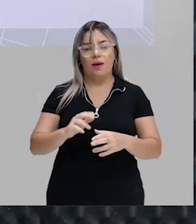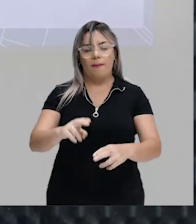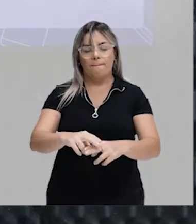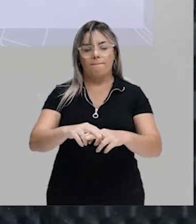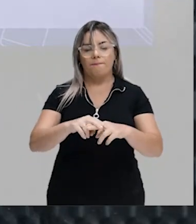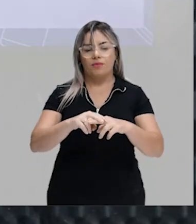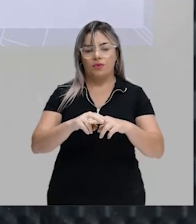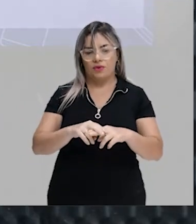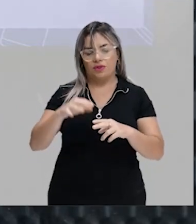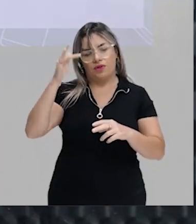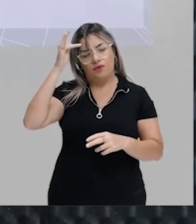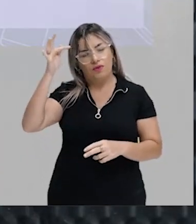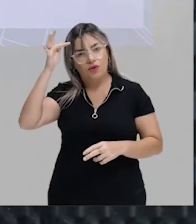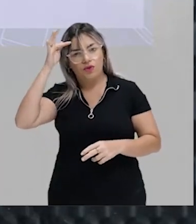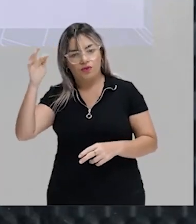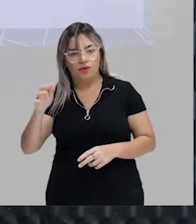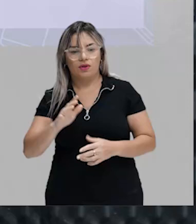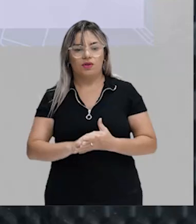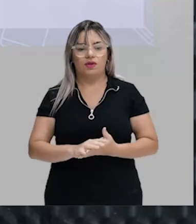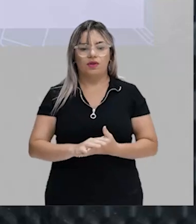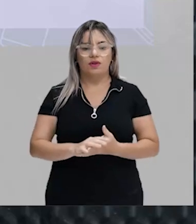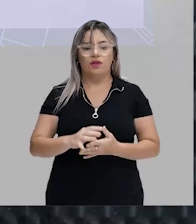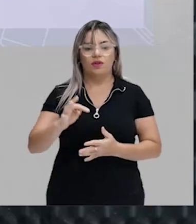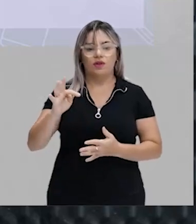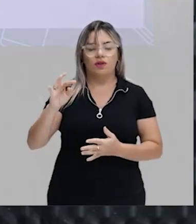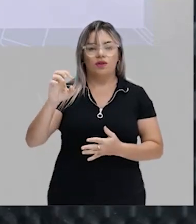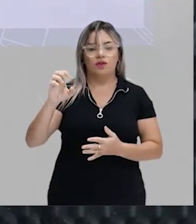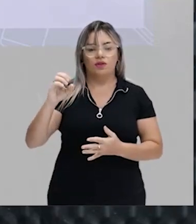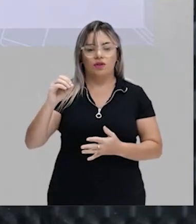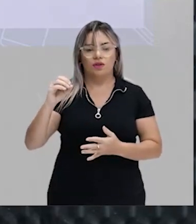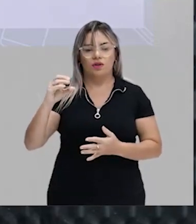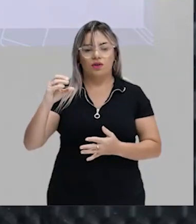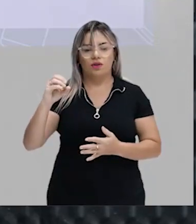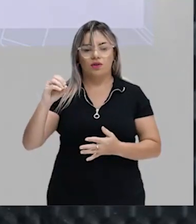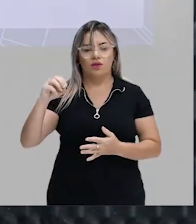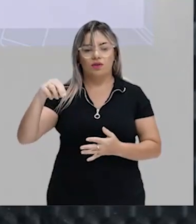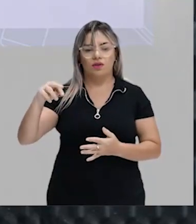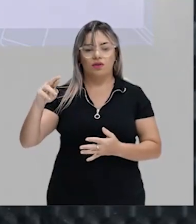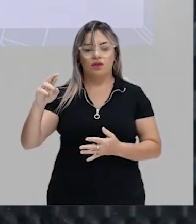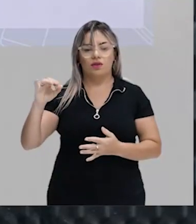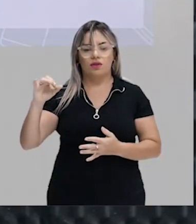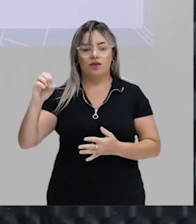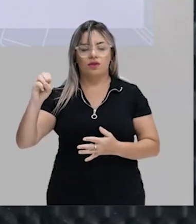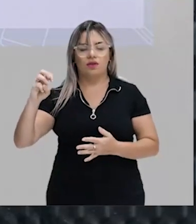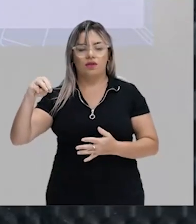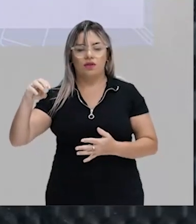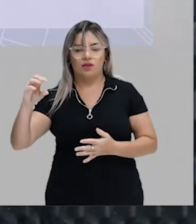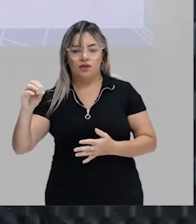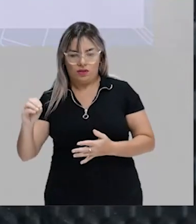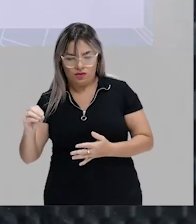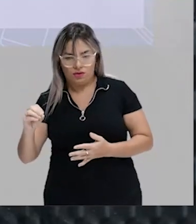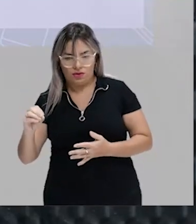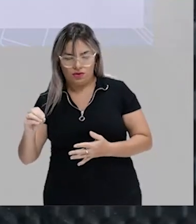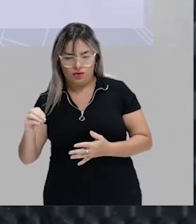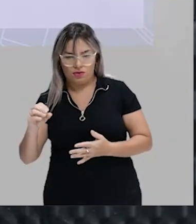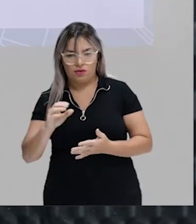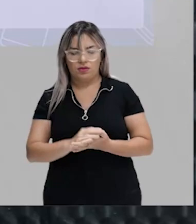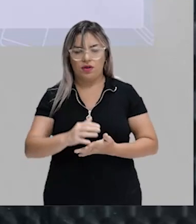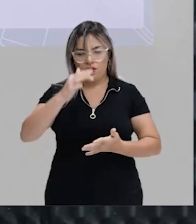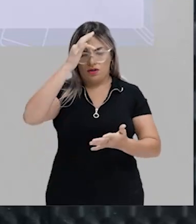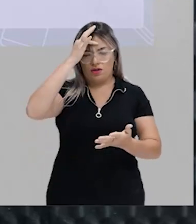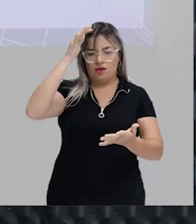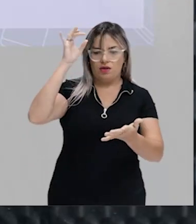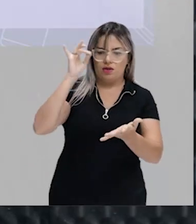lema do teocentrismo é: dogmas e preceitos da Igreja Católica adquiria cada vez